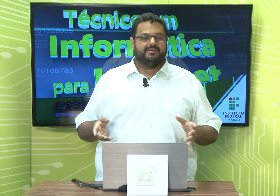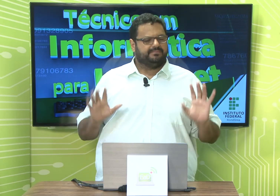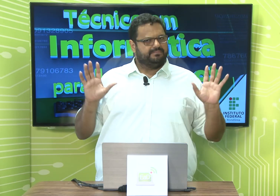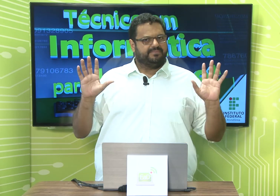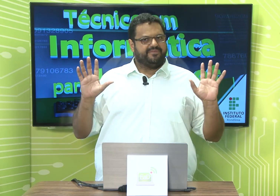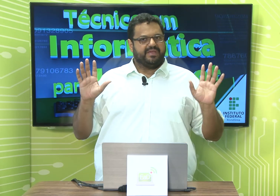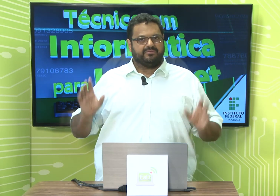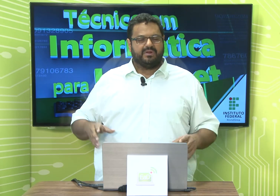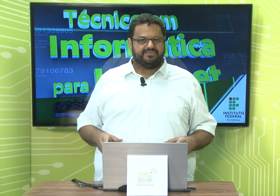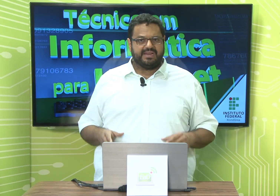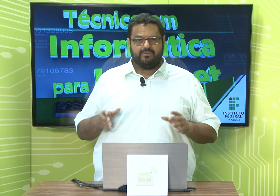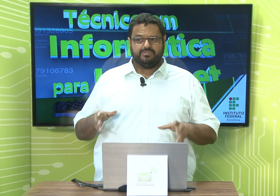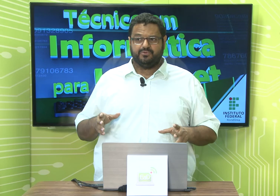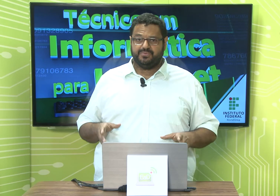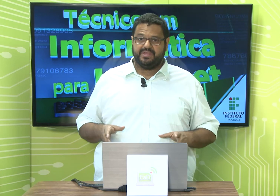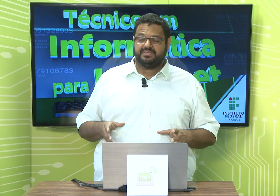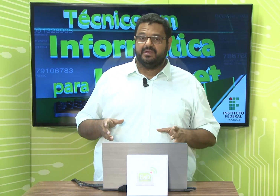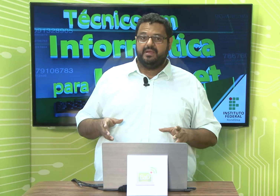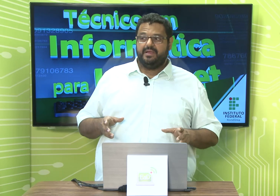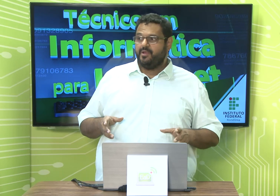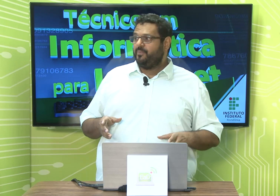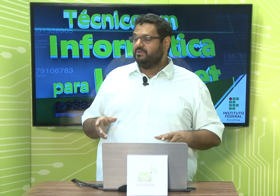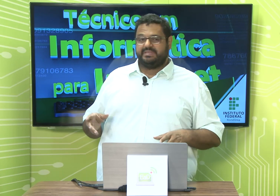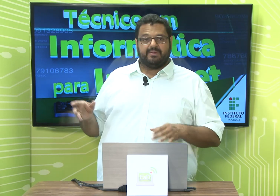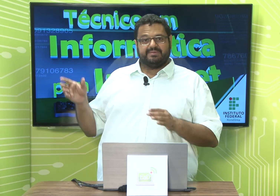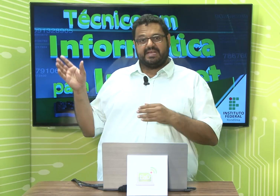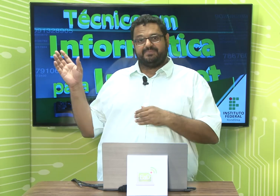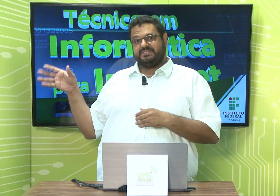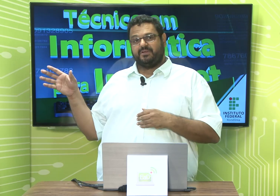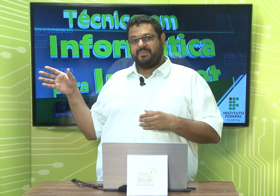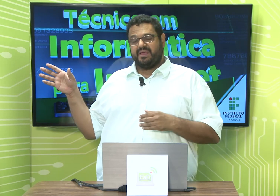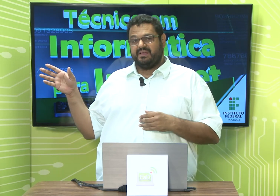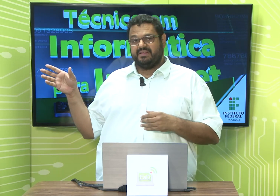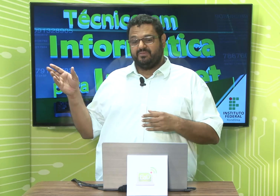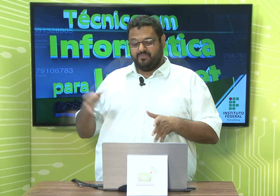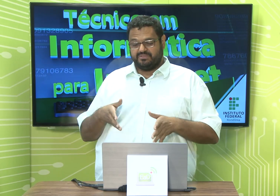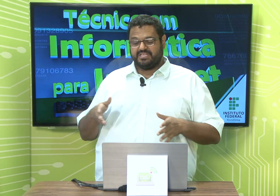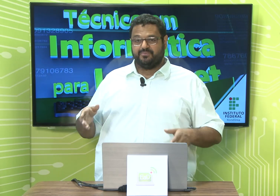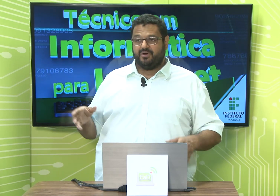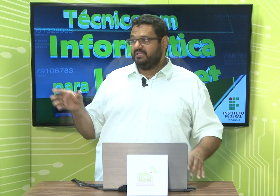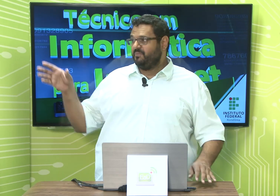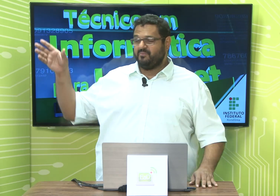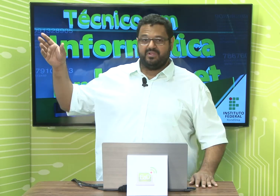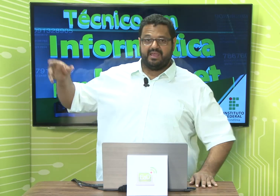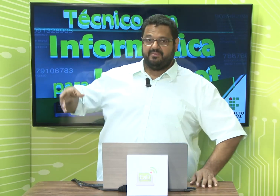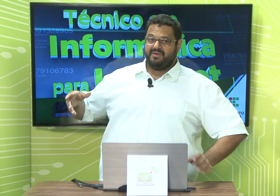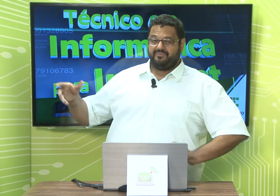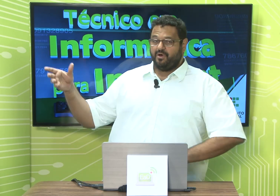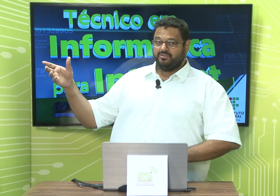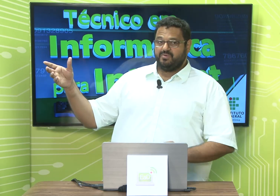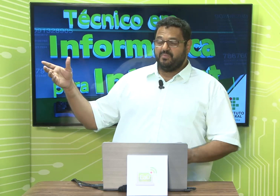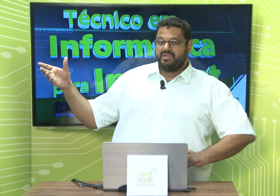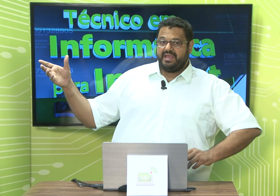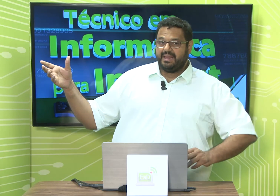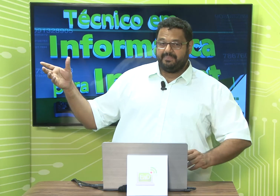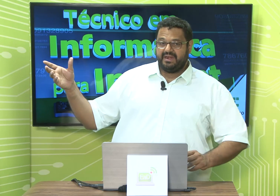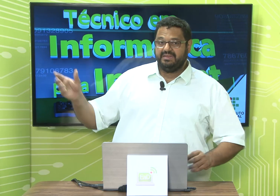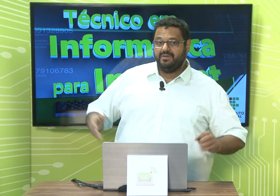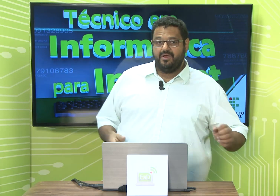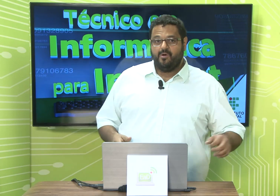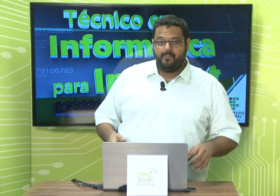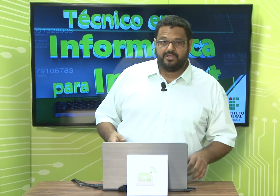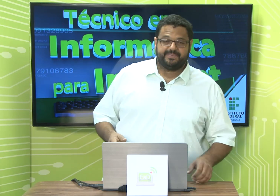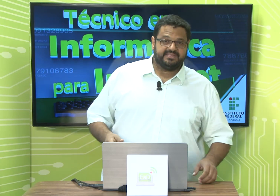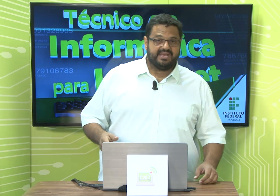multimídia. Perfeito. Quando a gente fala em recurso multimídia, eu posso ter no site principal do meu site de moda uma foto de uma mulher lá